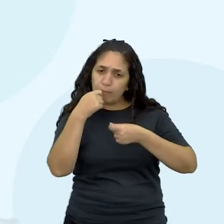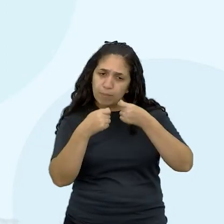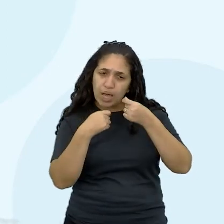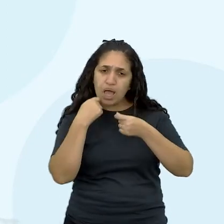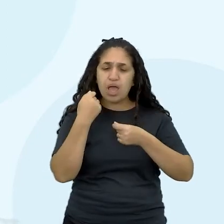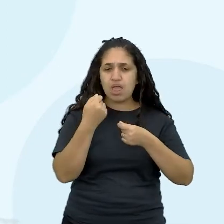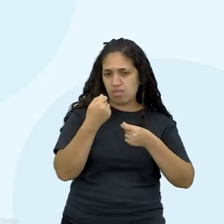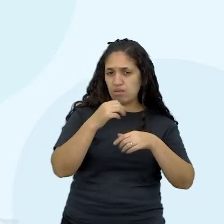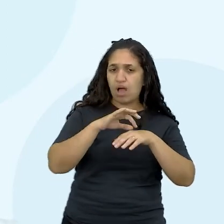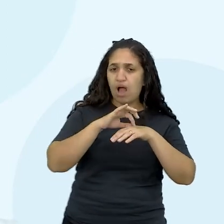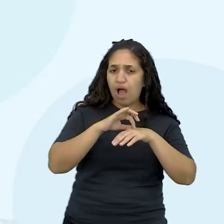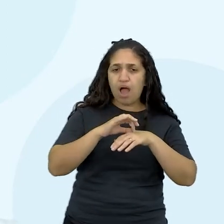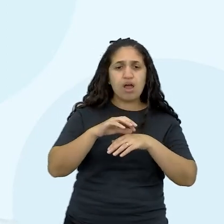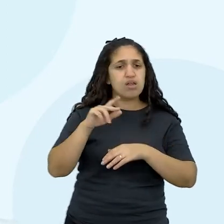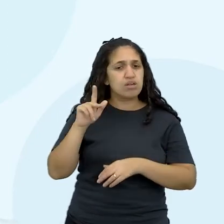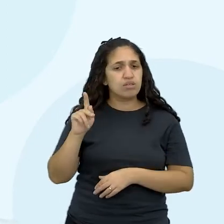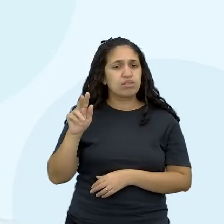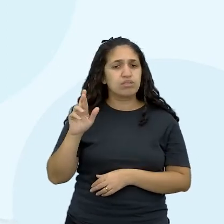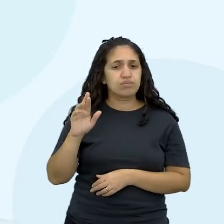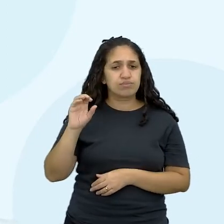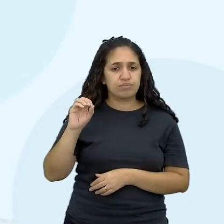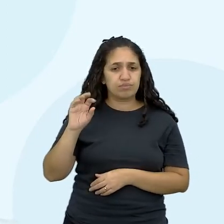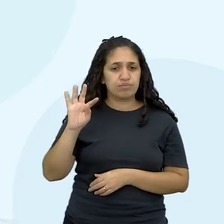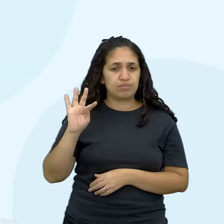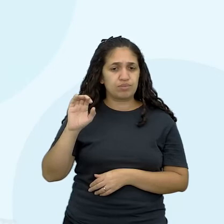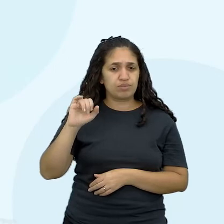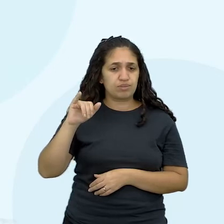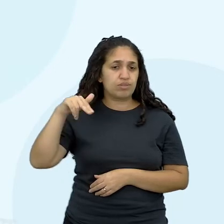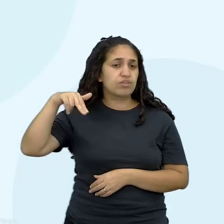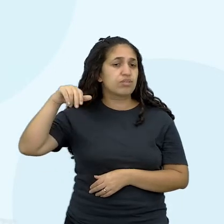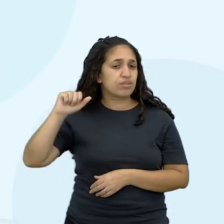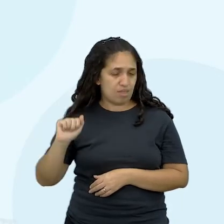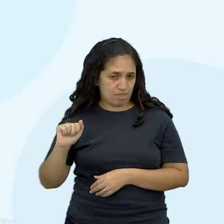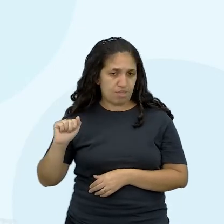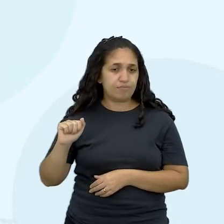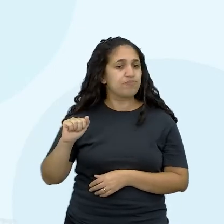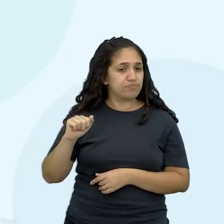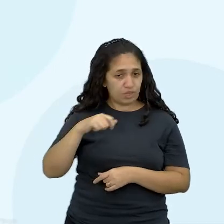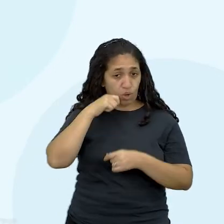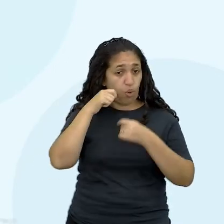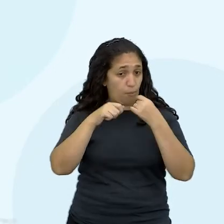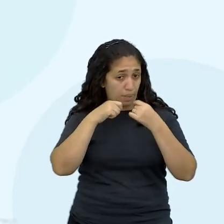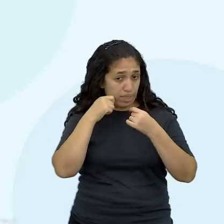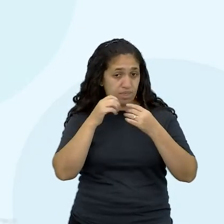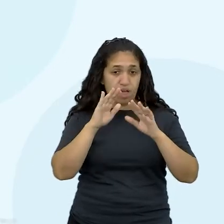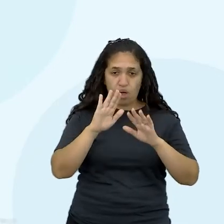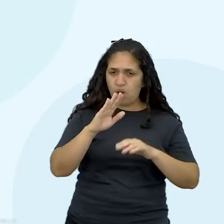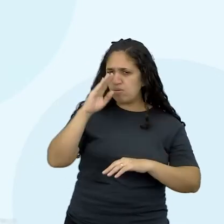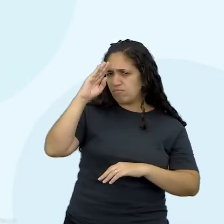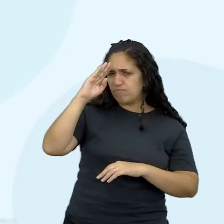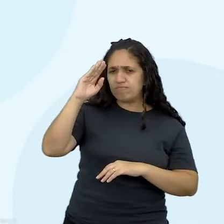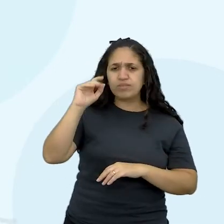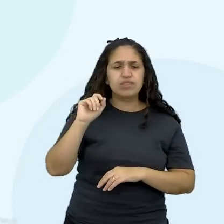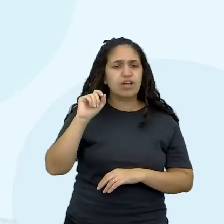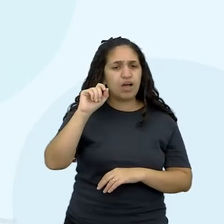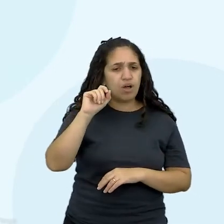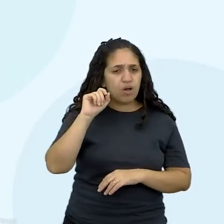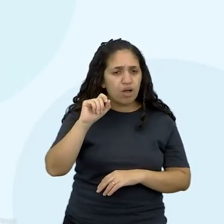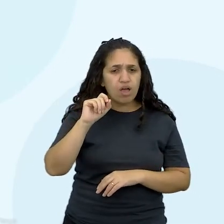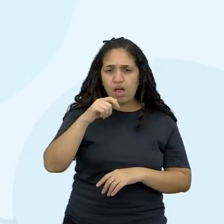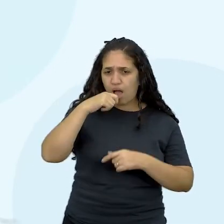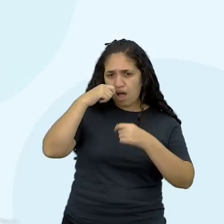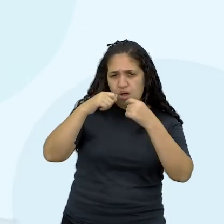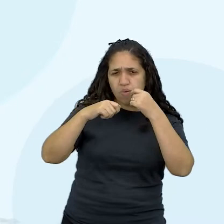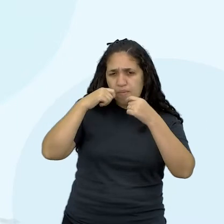de proteínas. Na ingestão de proteínas, eu vou ter principalmente aqui a ingestão